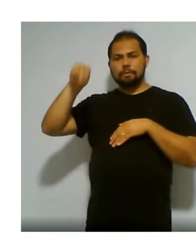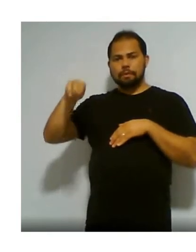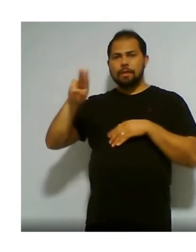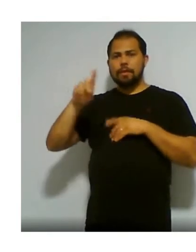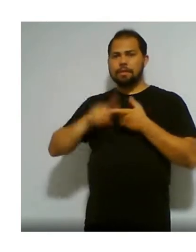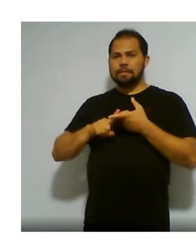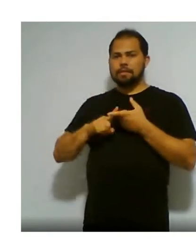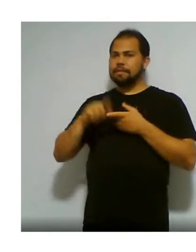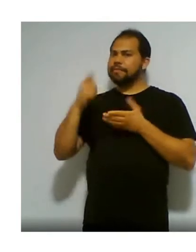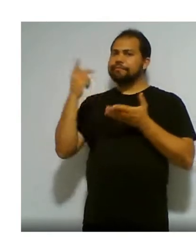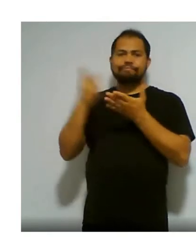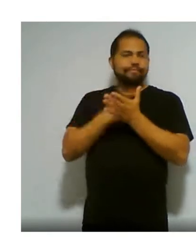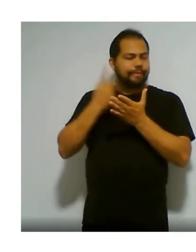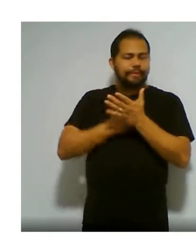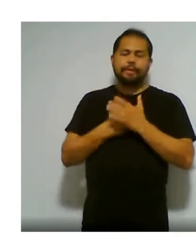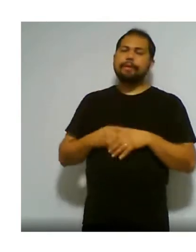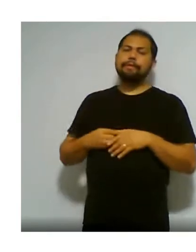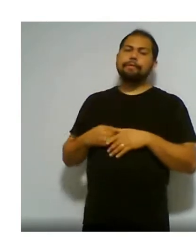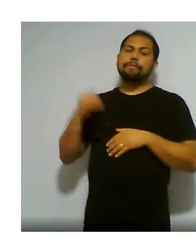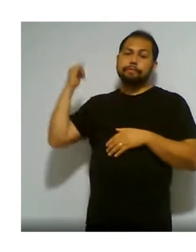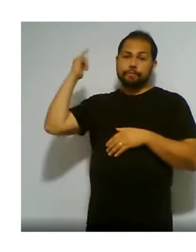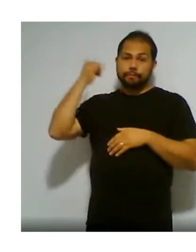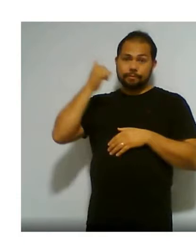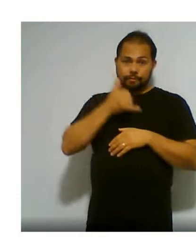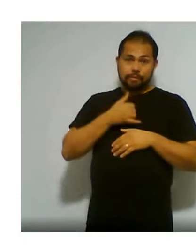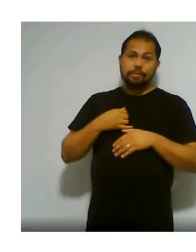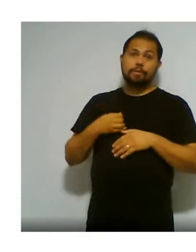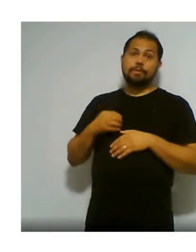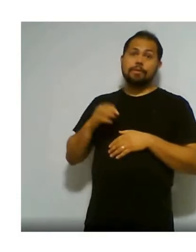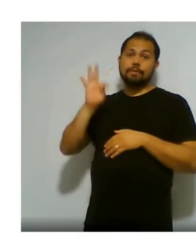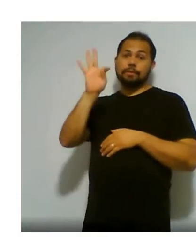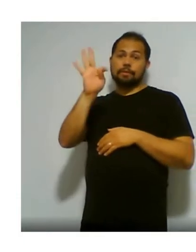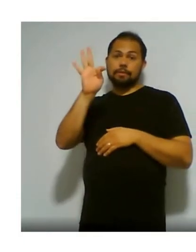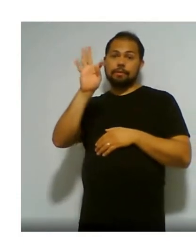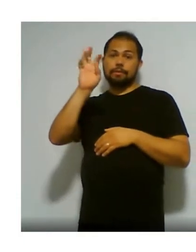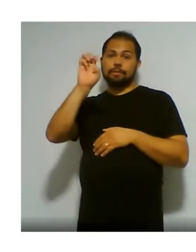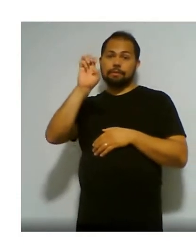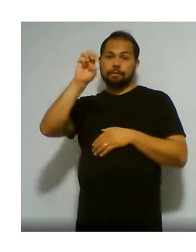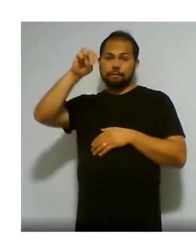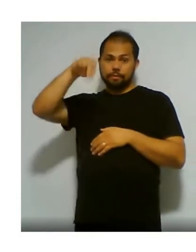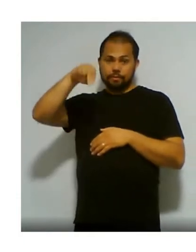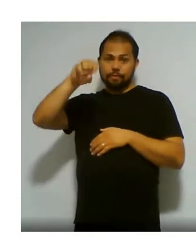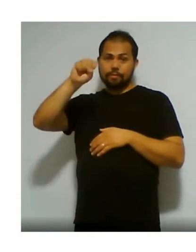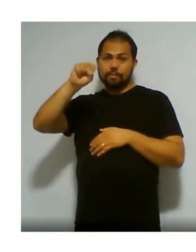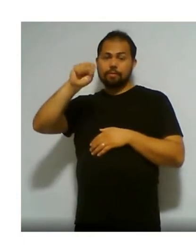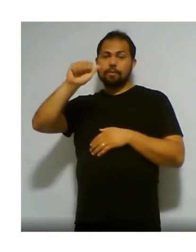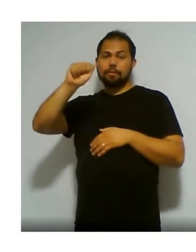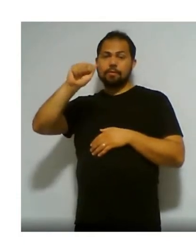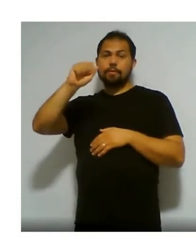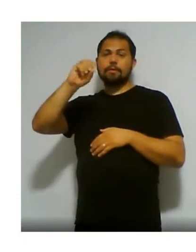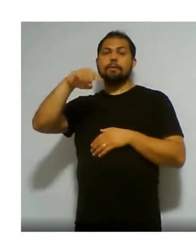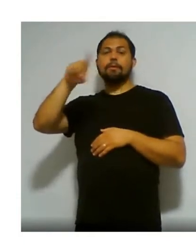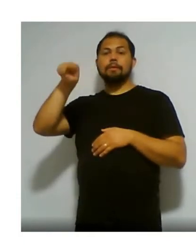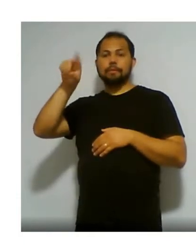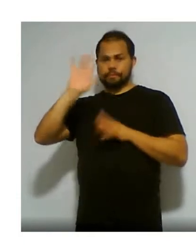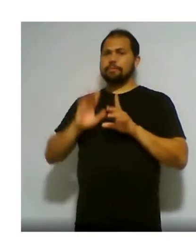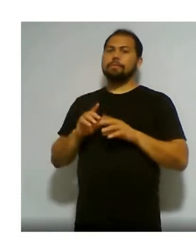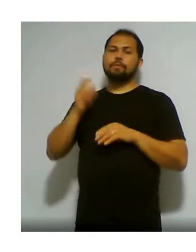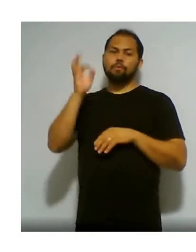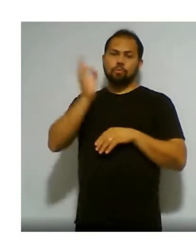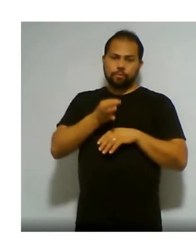mede, 10 volts, 120 volts, 200 volts. Então o nome da medida de energia elétrica é